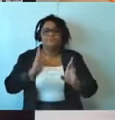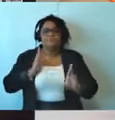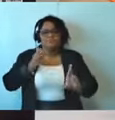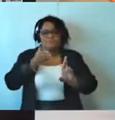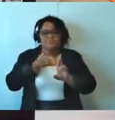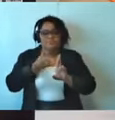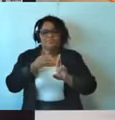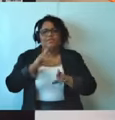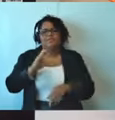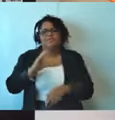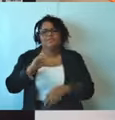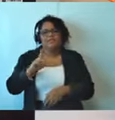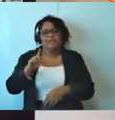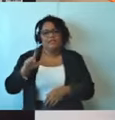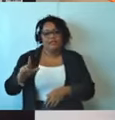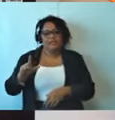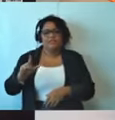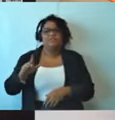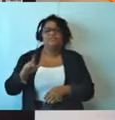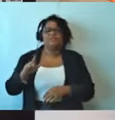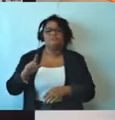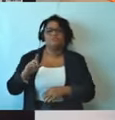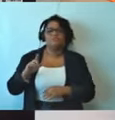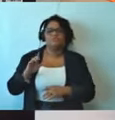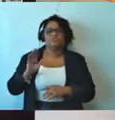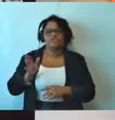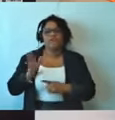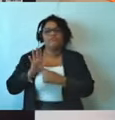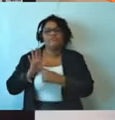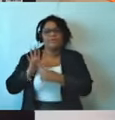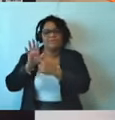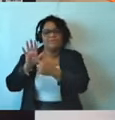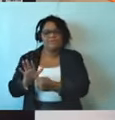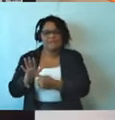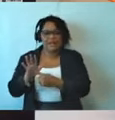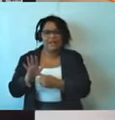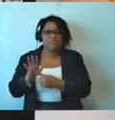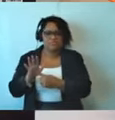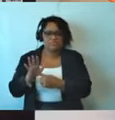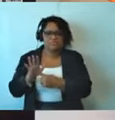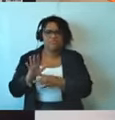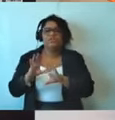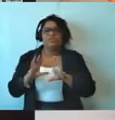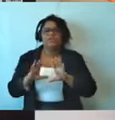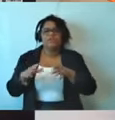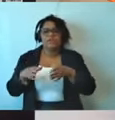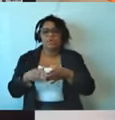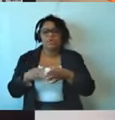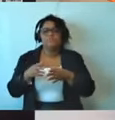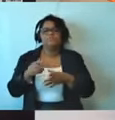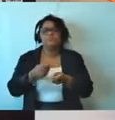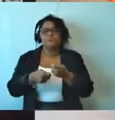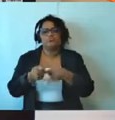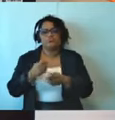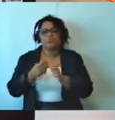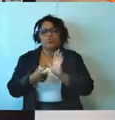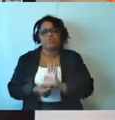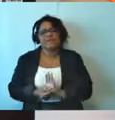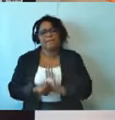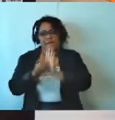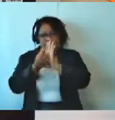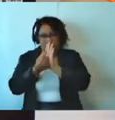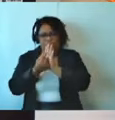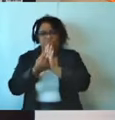foi apresentado na Comissão de Orçamentos, né, por meio das proposições populares,